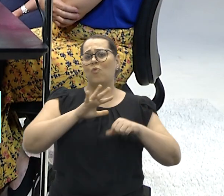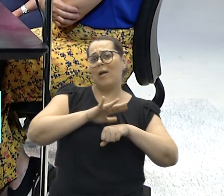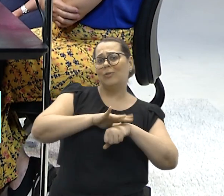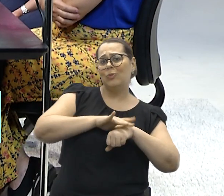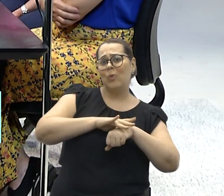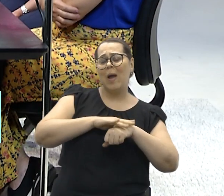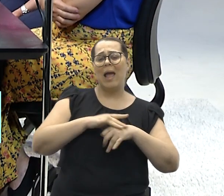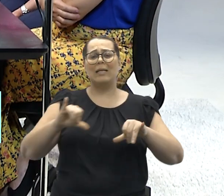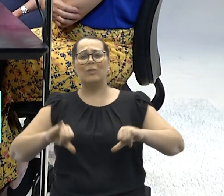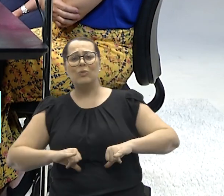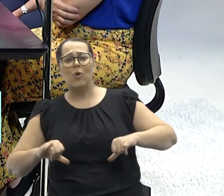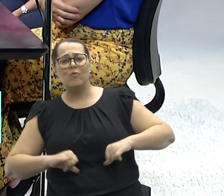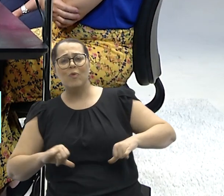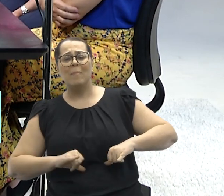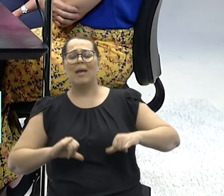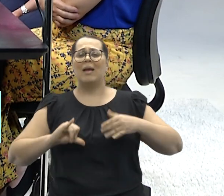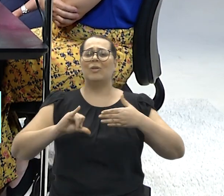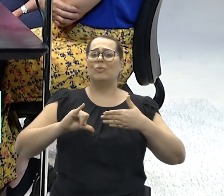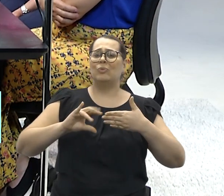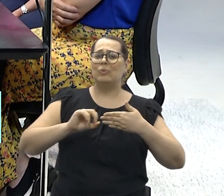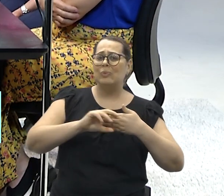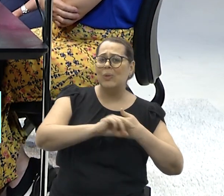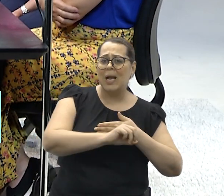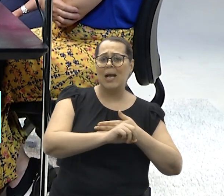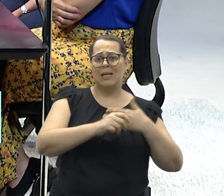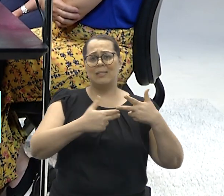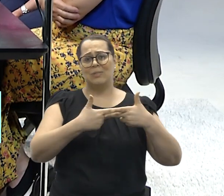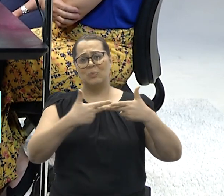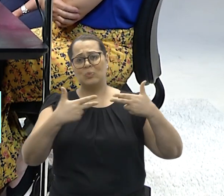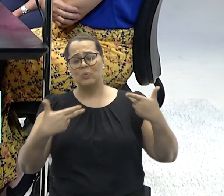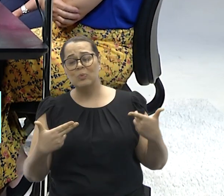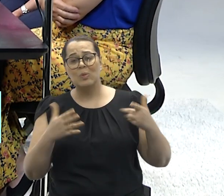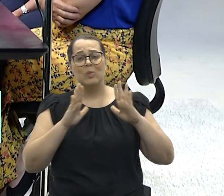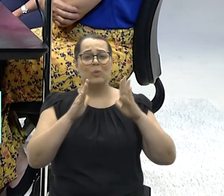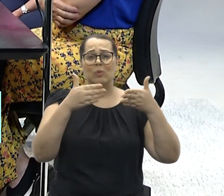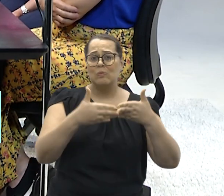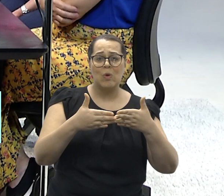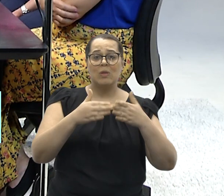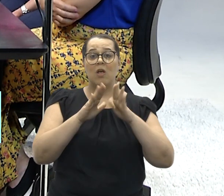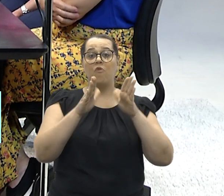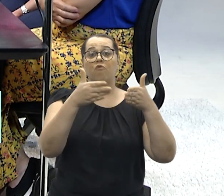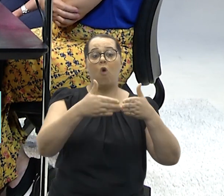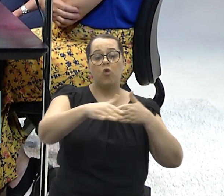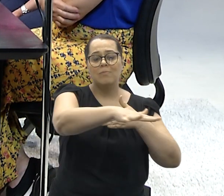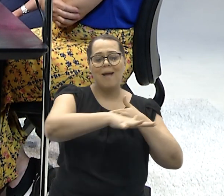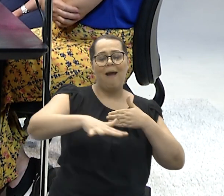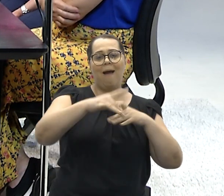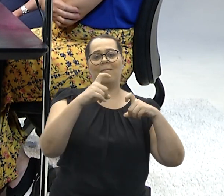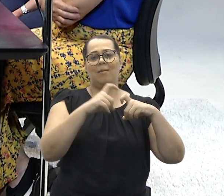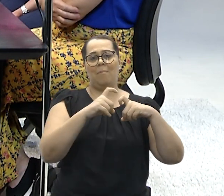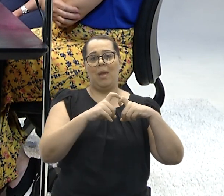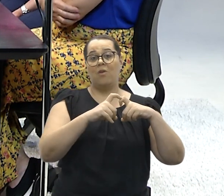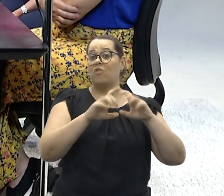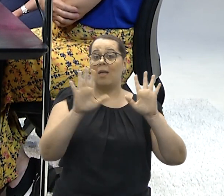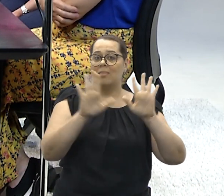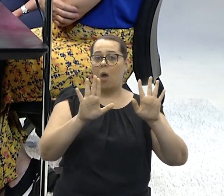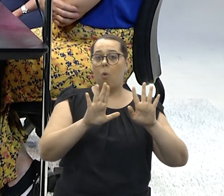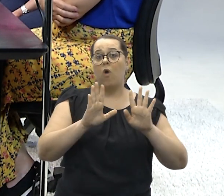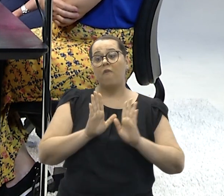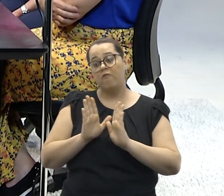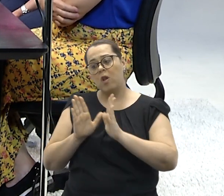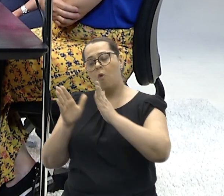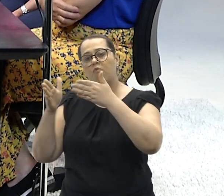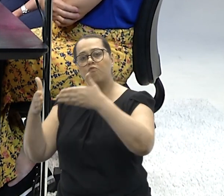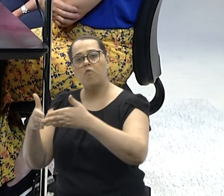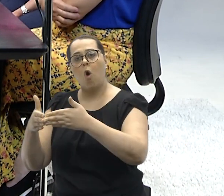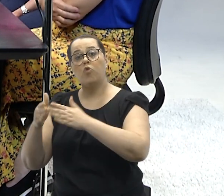né, do sofrimento da doença, ou enfim, naquela perspectiva médica. A gente quer falar sobre o direito da